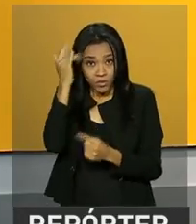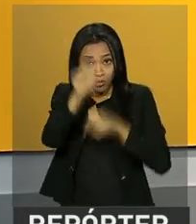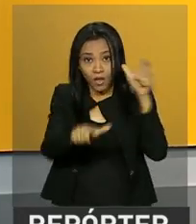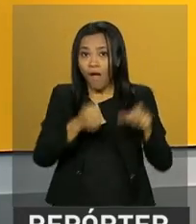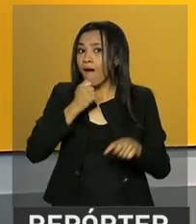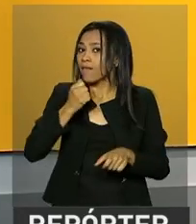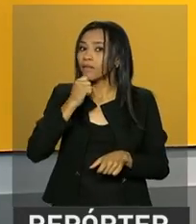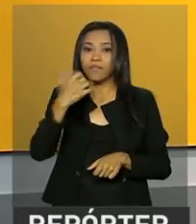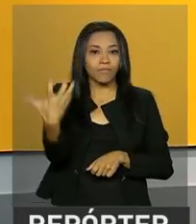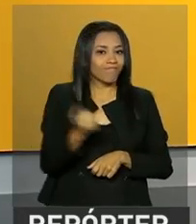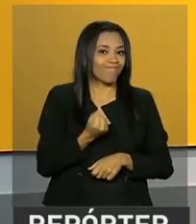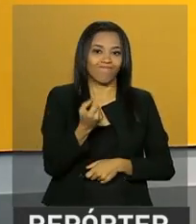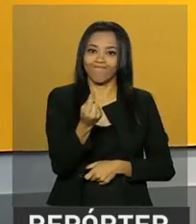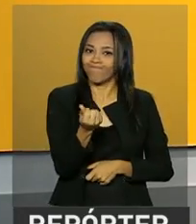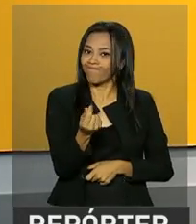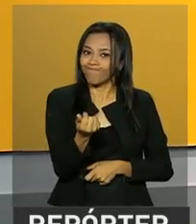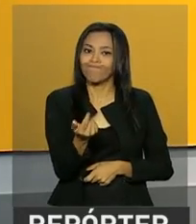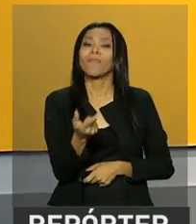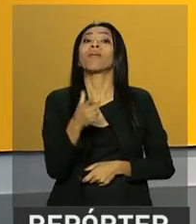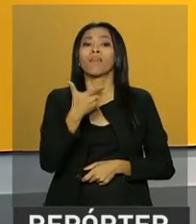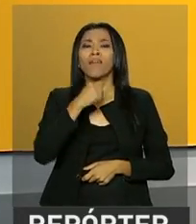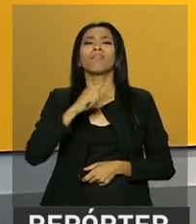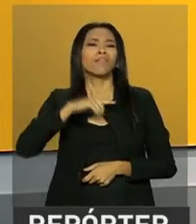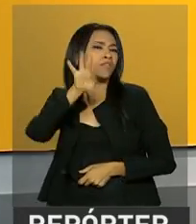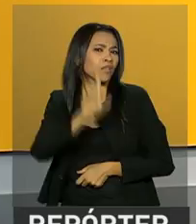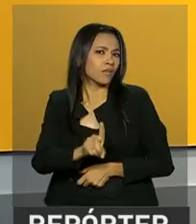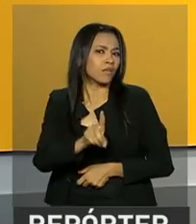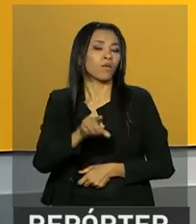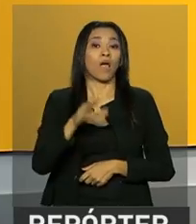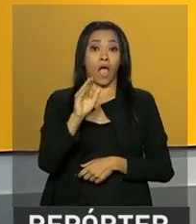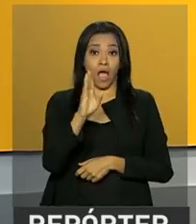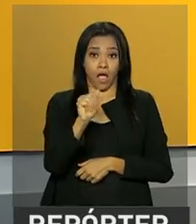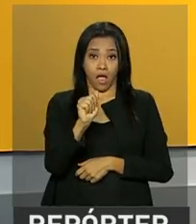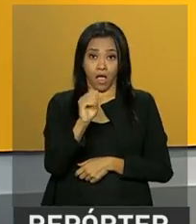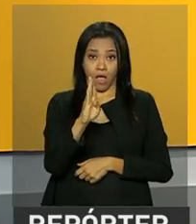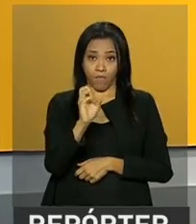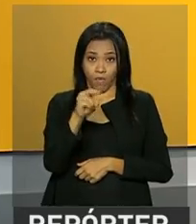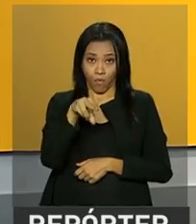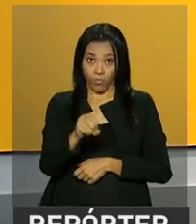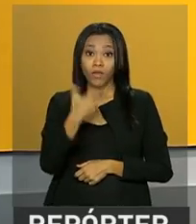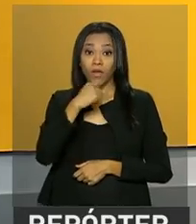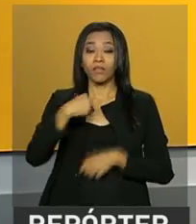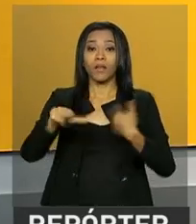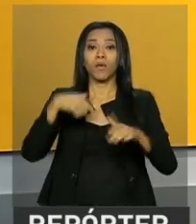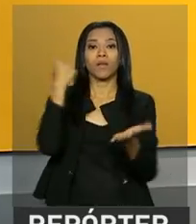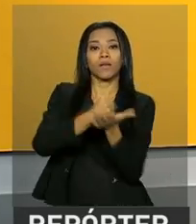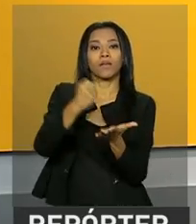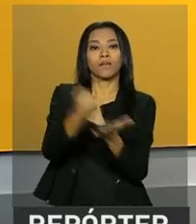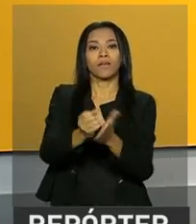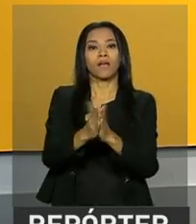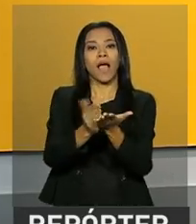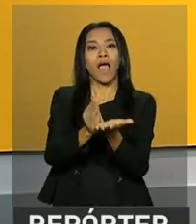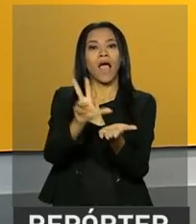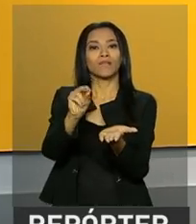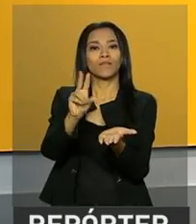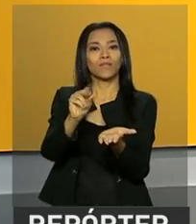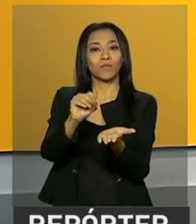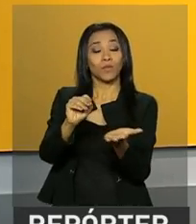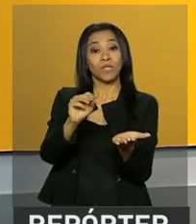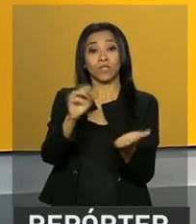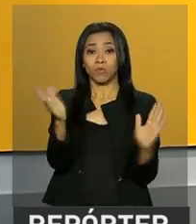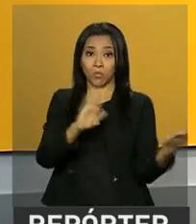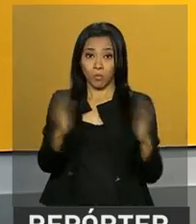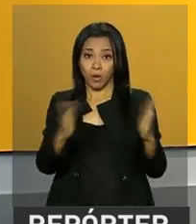o benefício têm direito ao abono salarial quem trabalhou com carteira assinada por 30 dias em